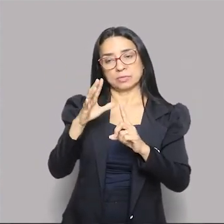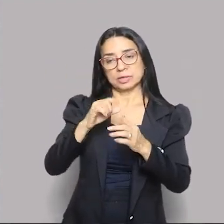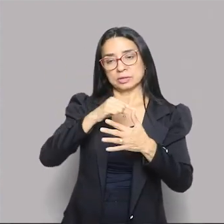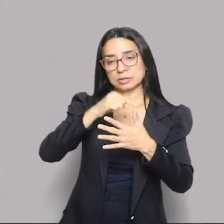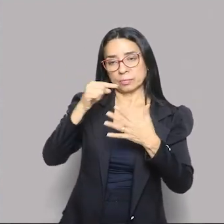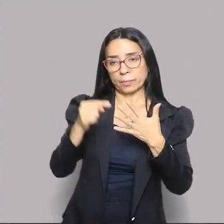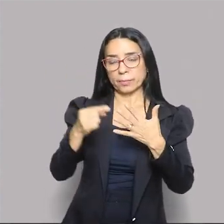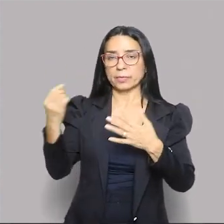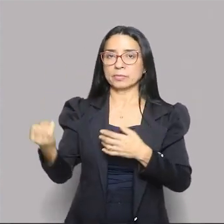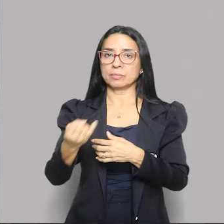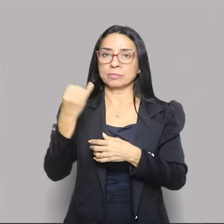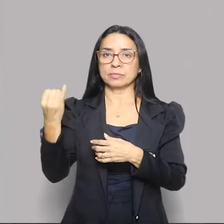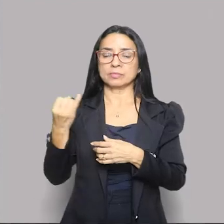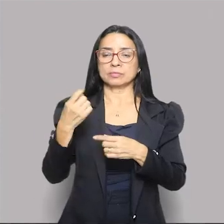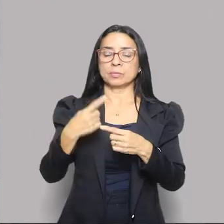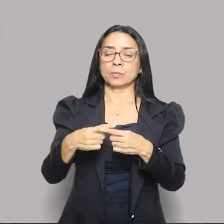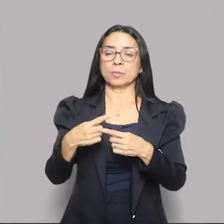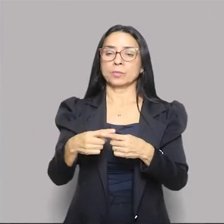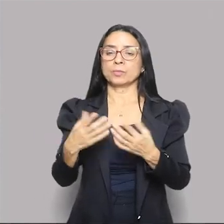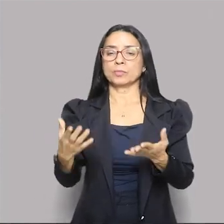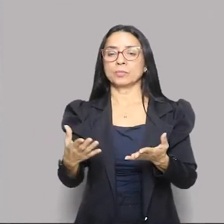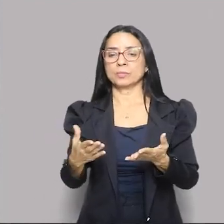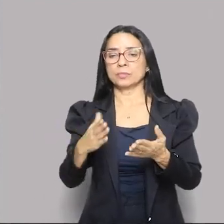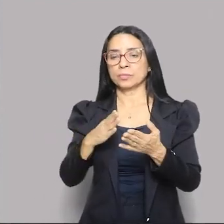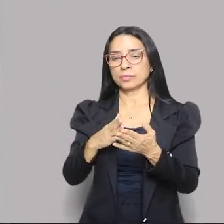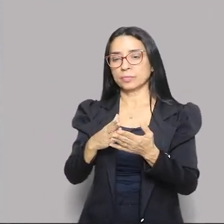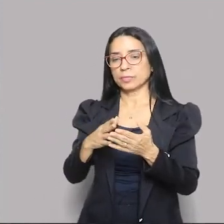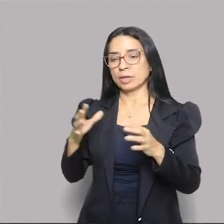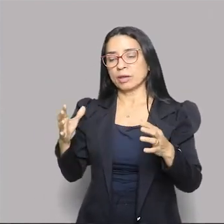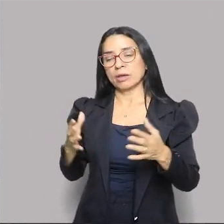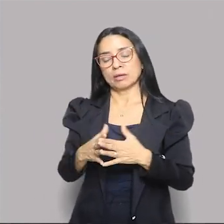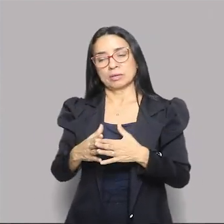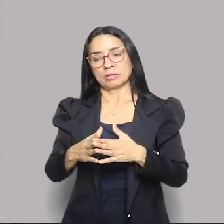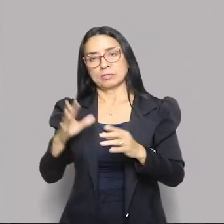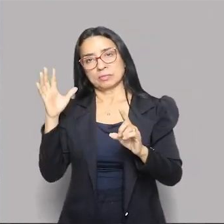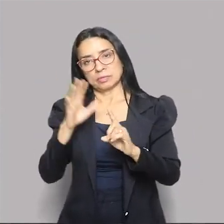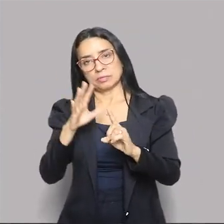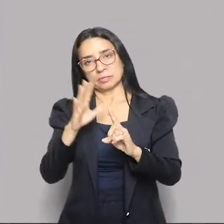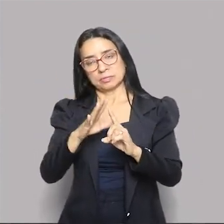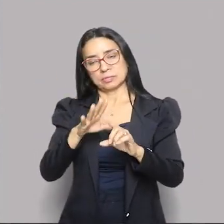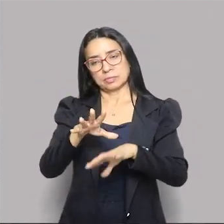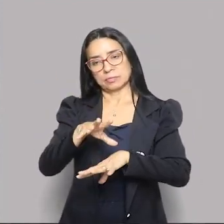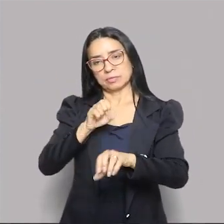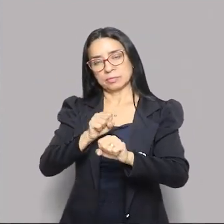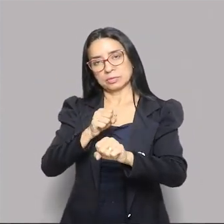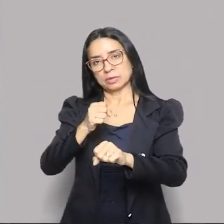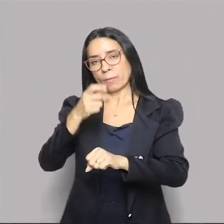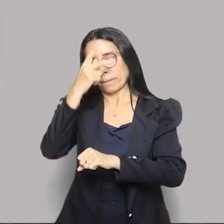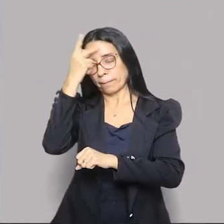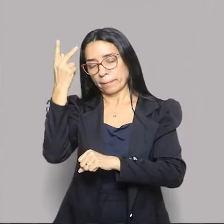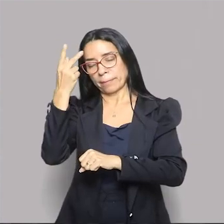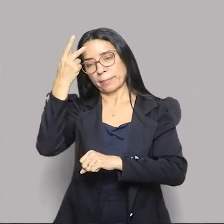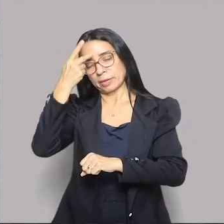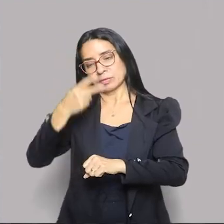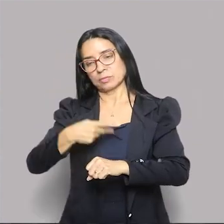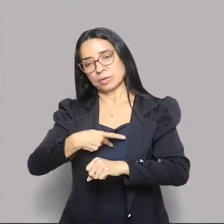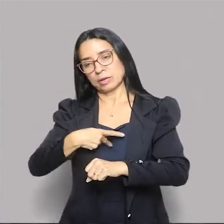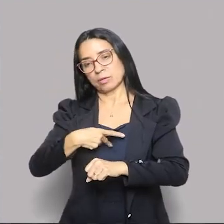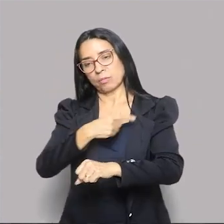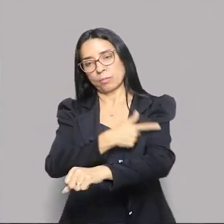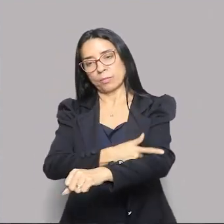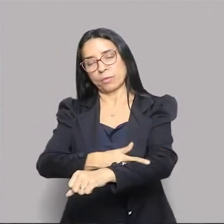muito importantes, porque vai interferir na formação pessoal, na formação moral desta pessoa. Olha